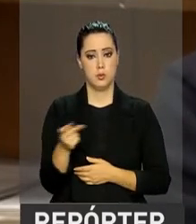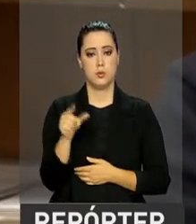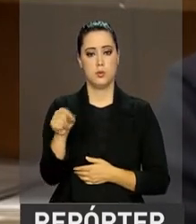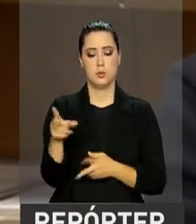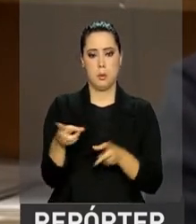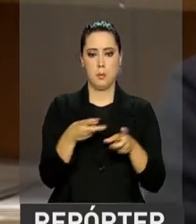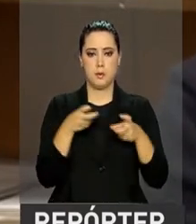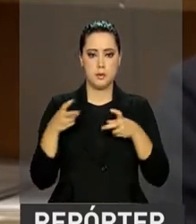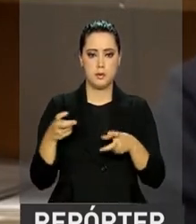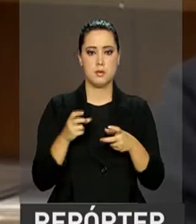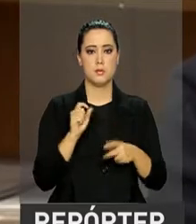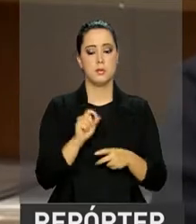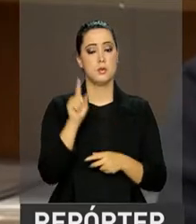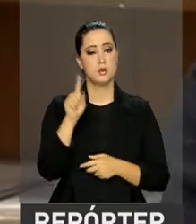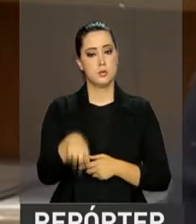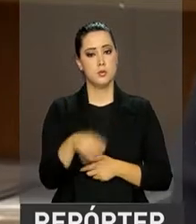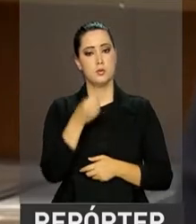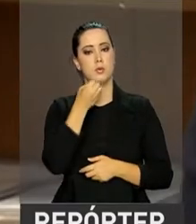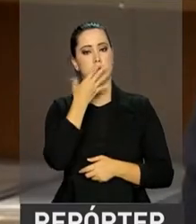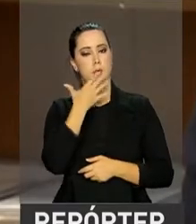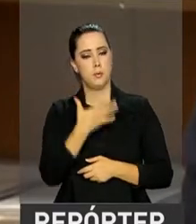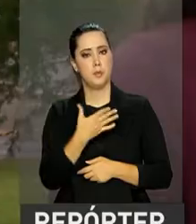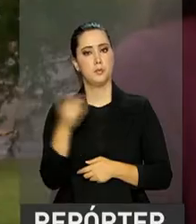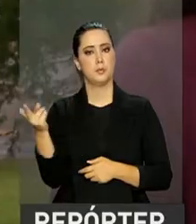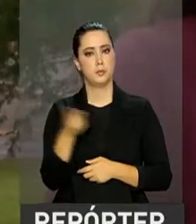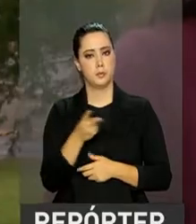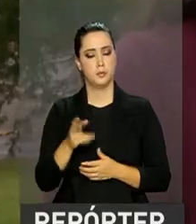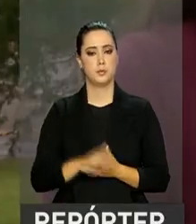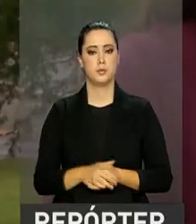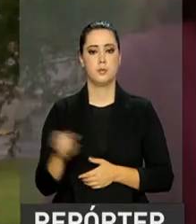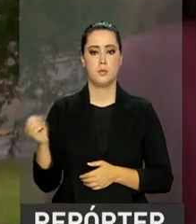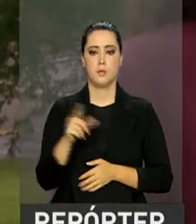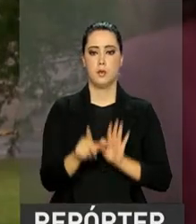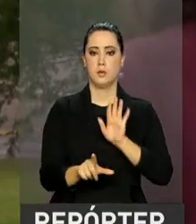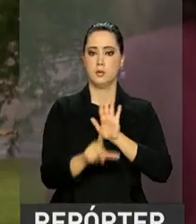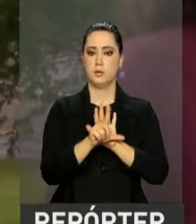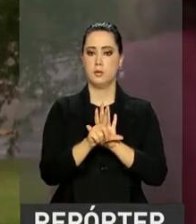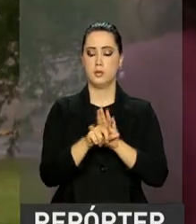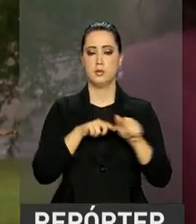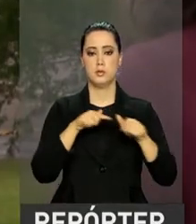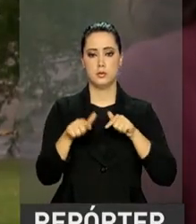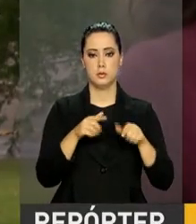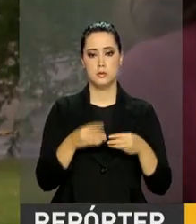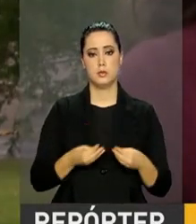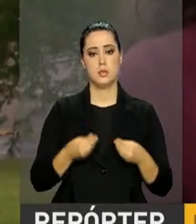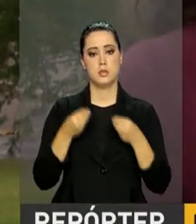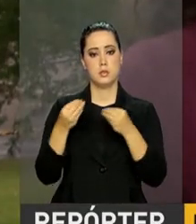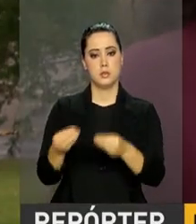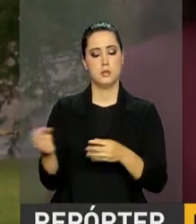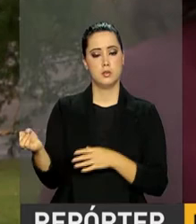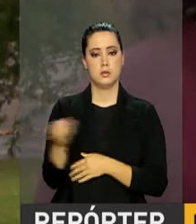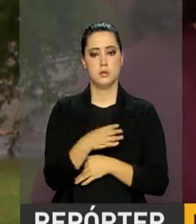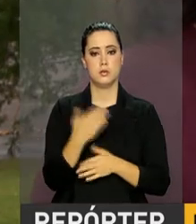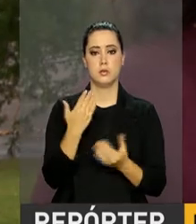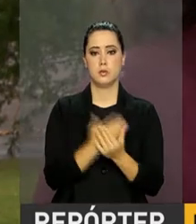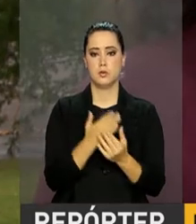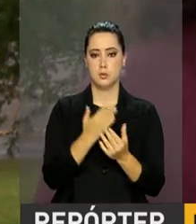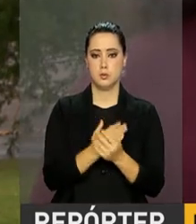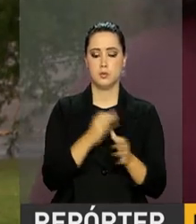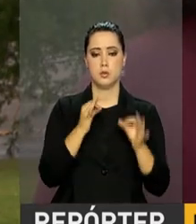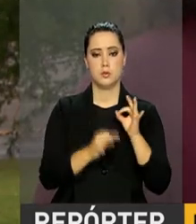identifiquem situação dos dois ganha a modernização da lei trabalhista traz novidades para os processos